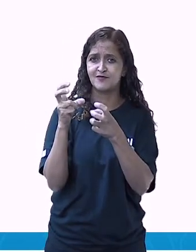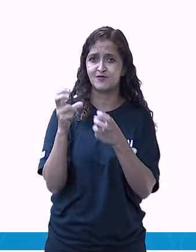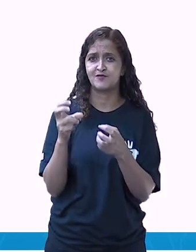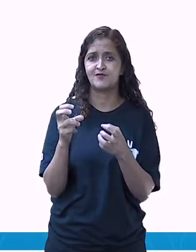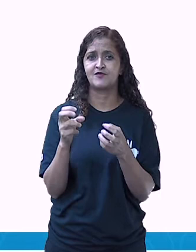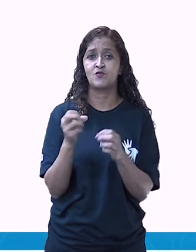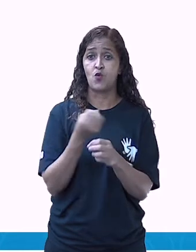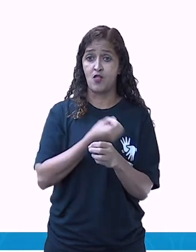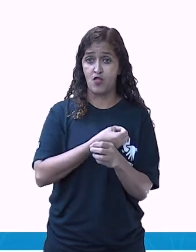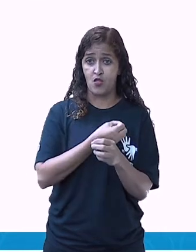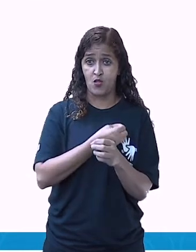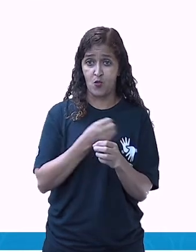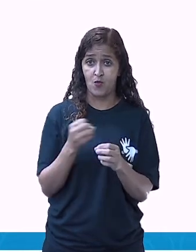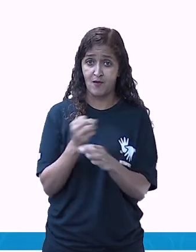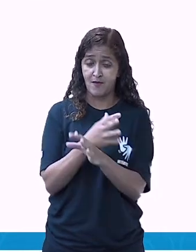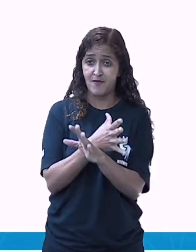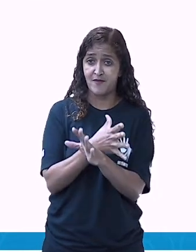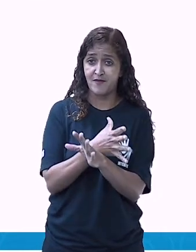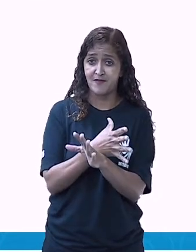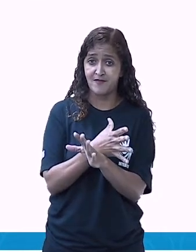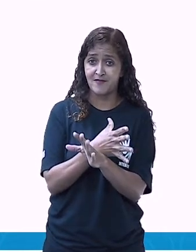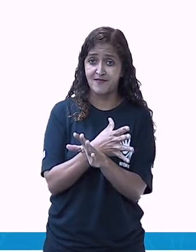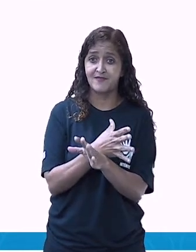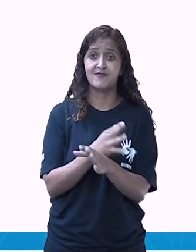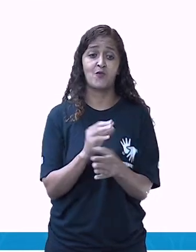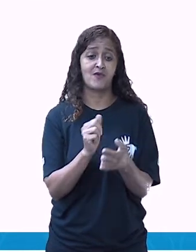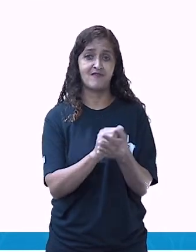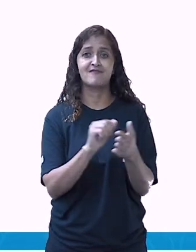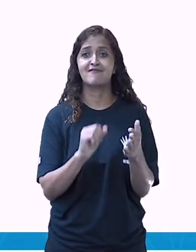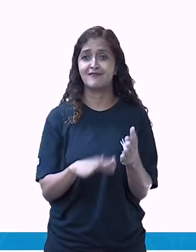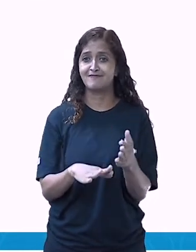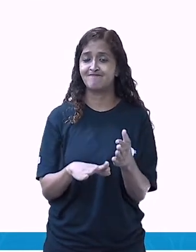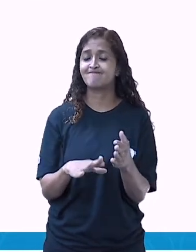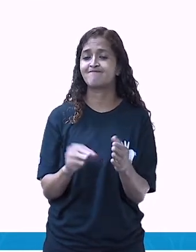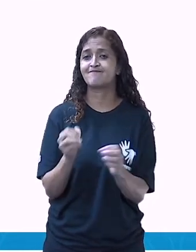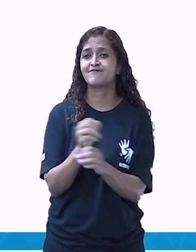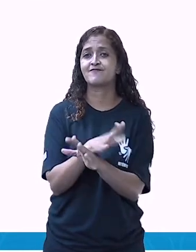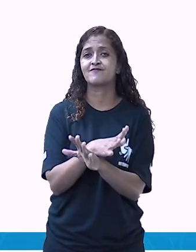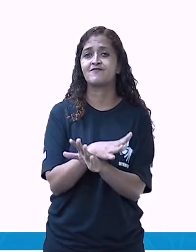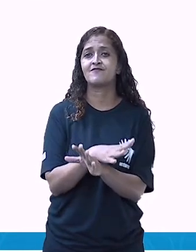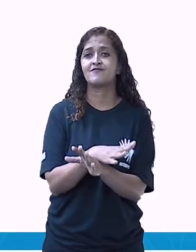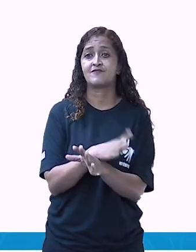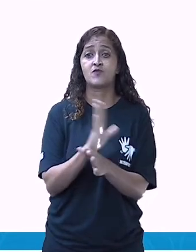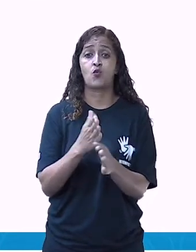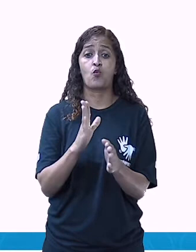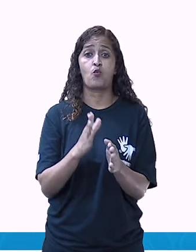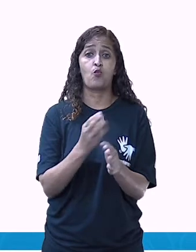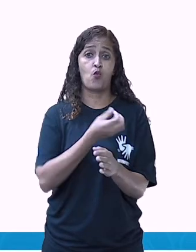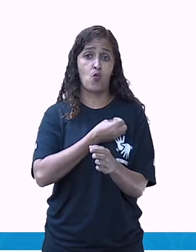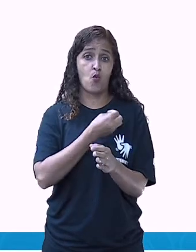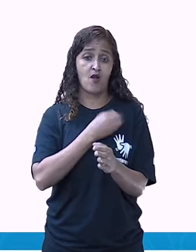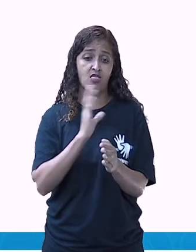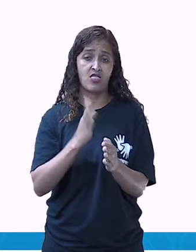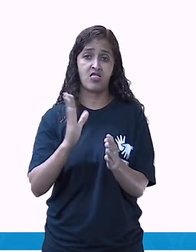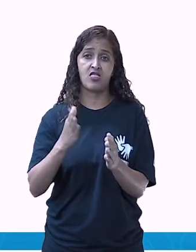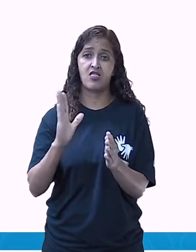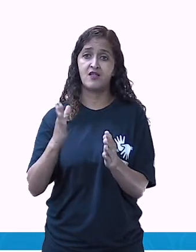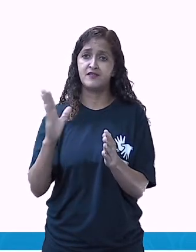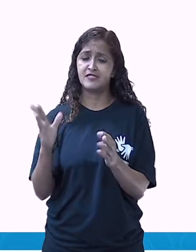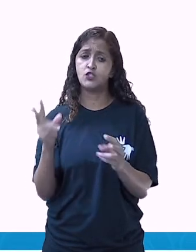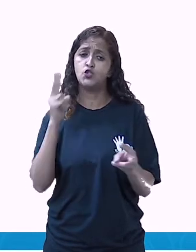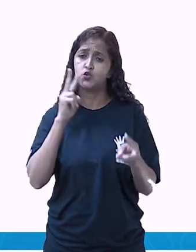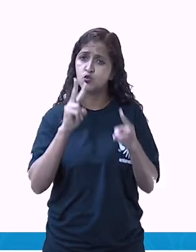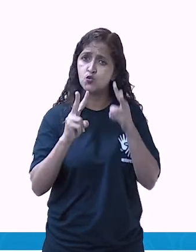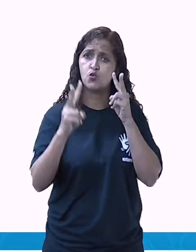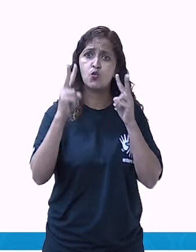Acabou os números? Sim. Então, eu acabei o exercício. Mas e se eu tivesse mais números? Eu iria